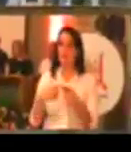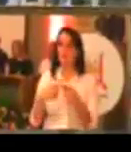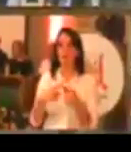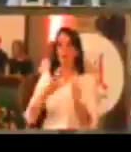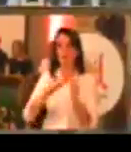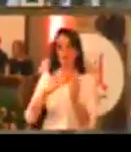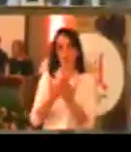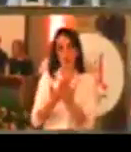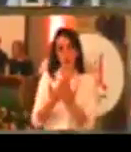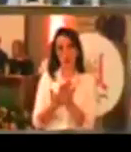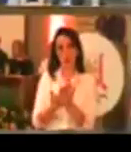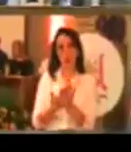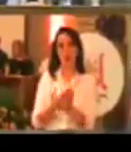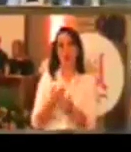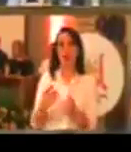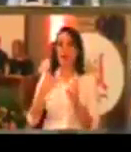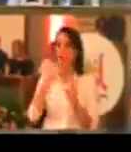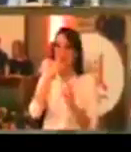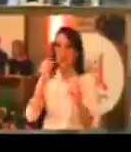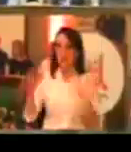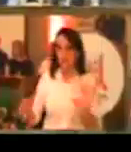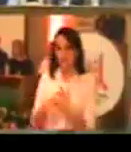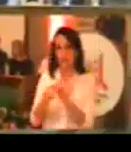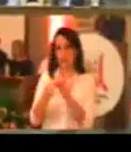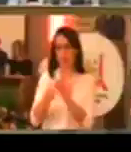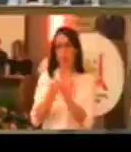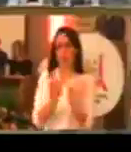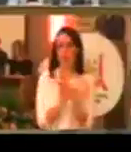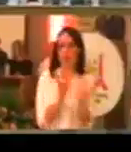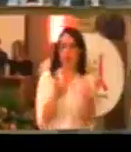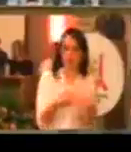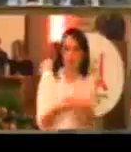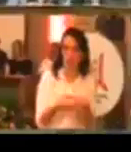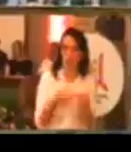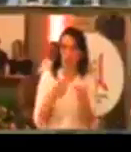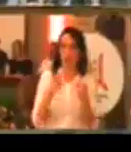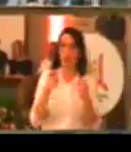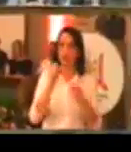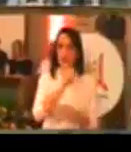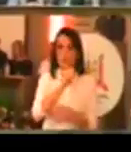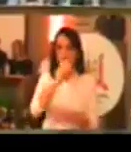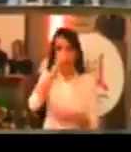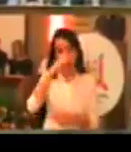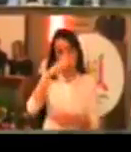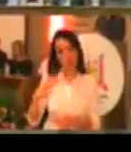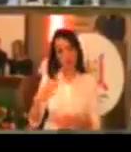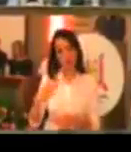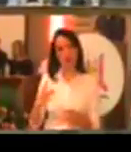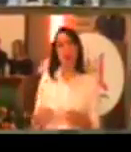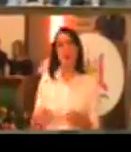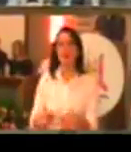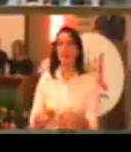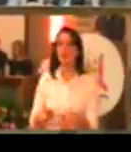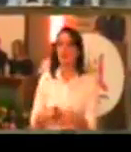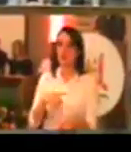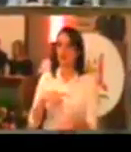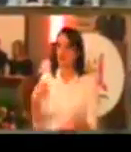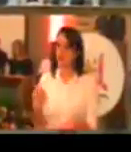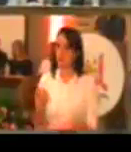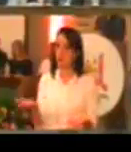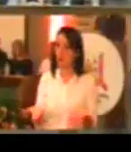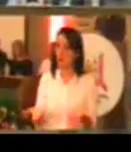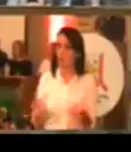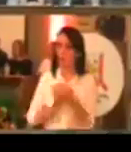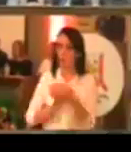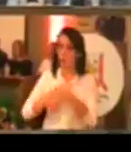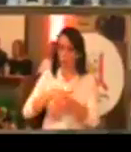do Legislativo põe-se também como um elo entre as câmaras da nossa região. Por isso, somos prestigiados